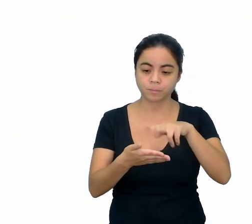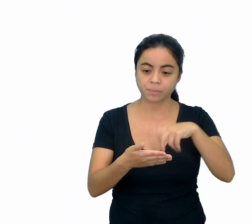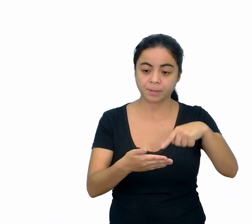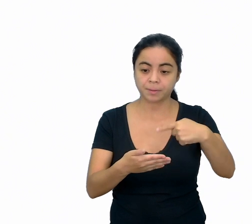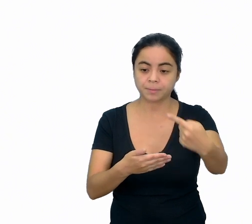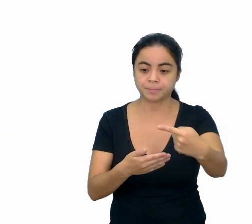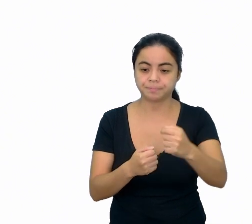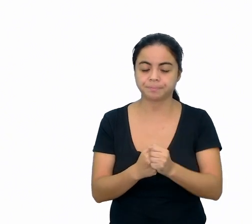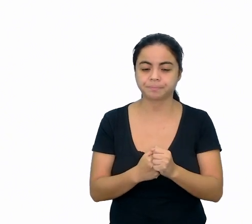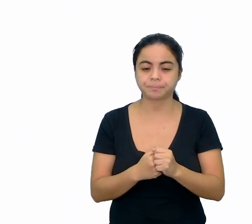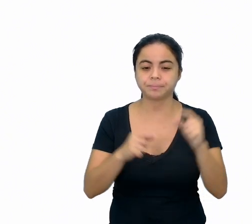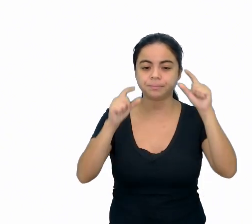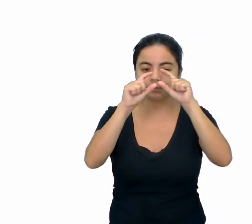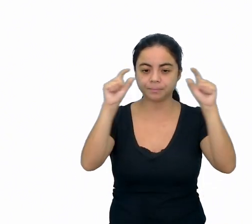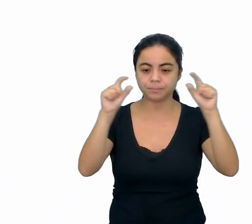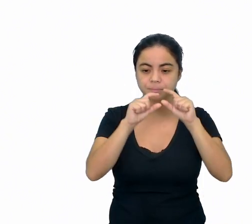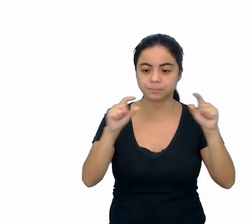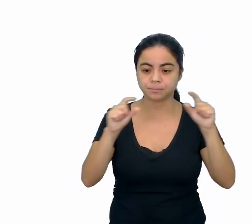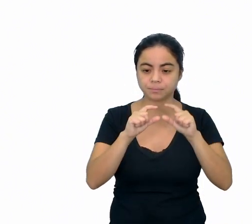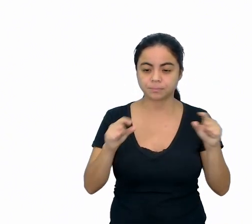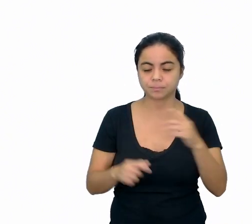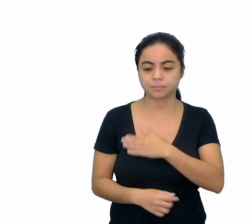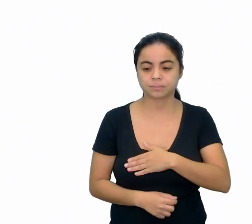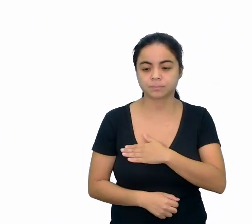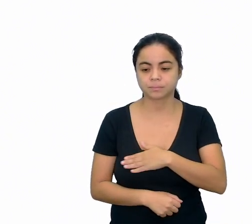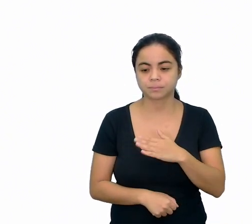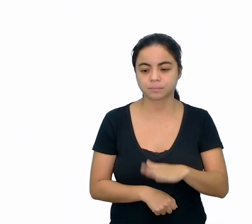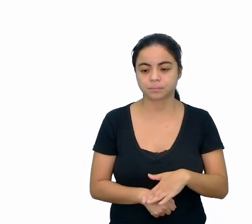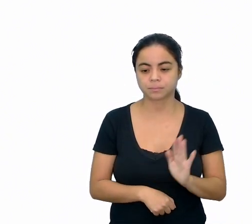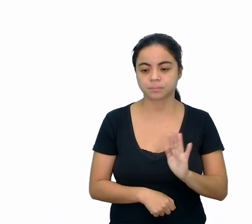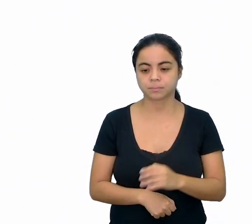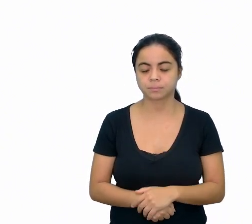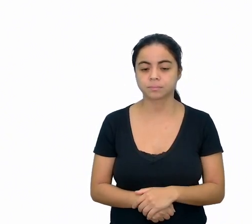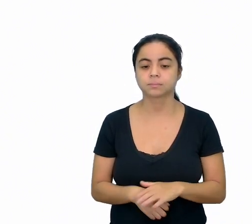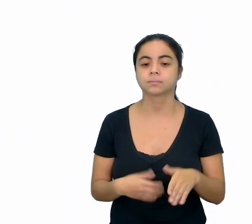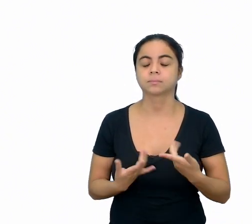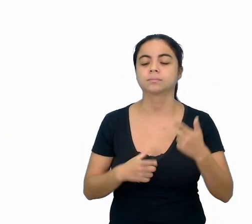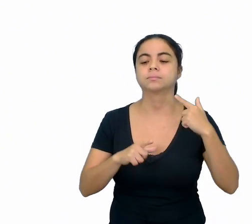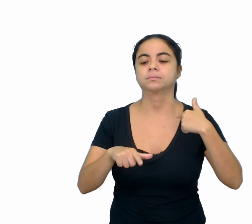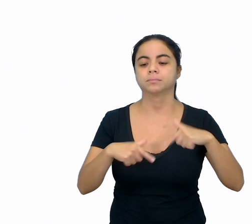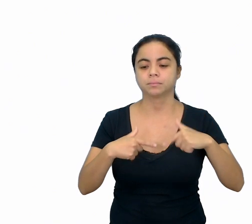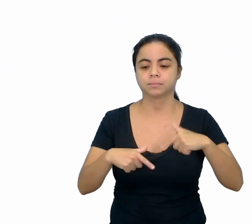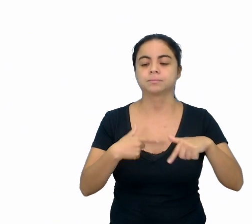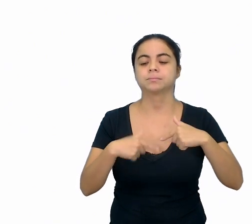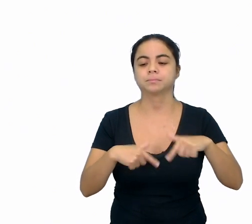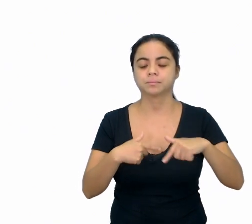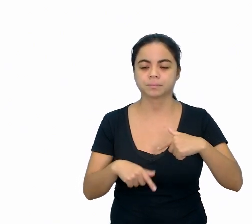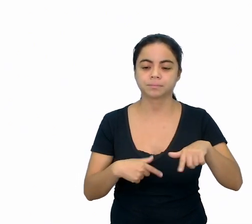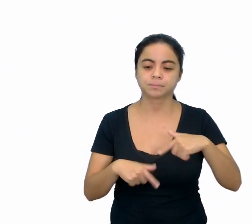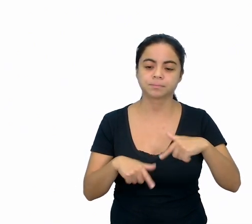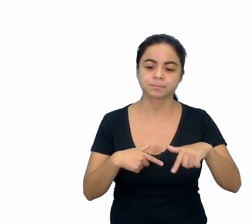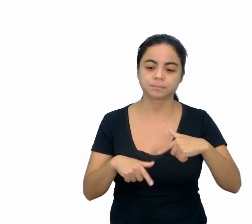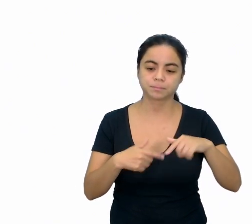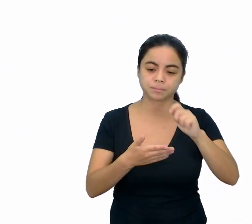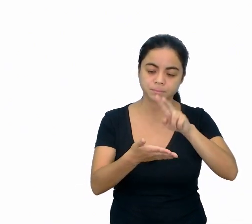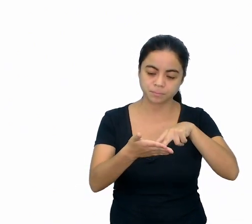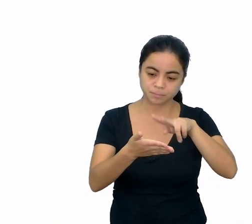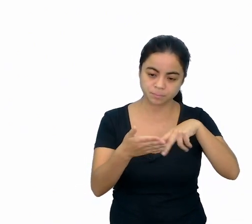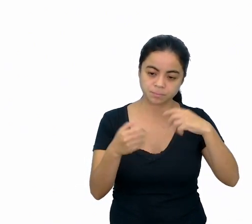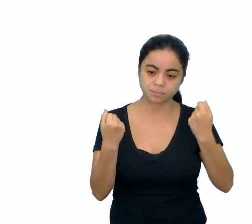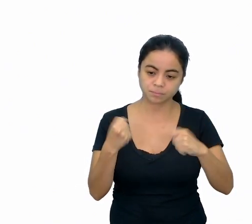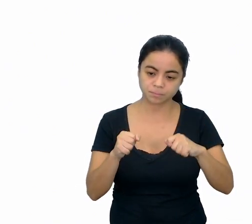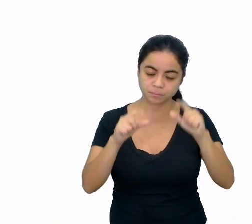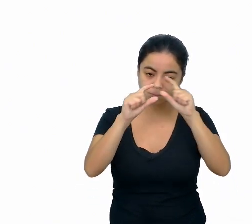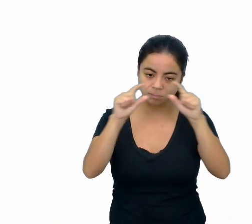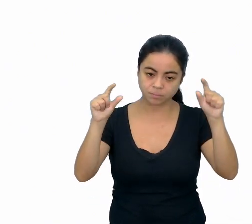os títulos dos seus 4 contos preferidos. Então, tem todo um trabalho, de leitura para que eles possam escrever